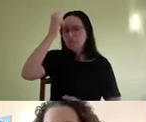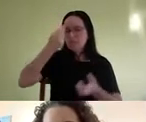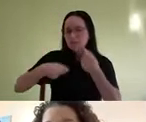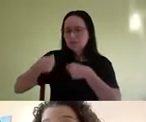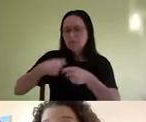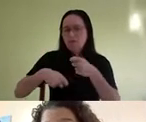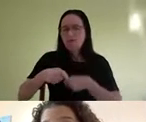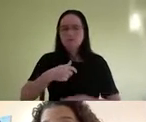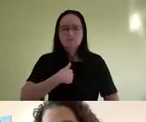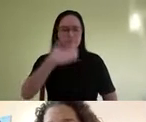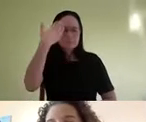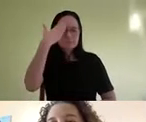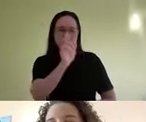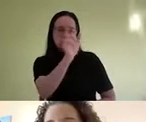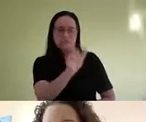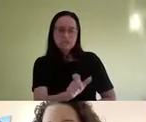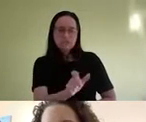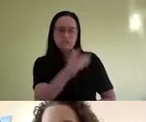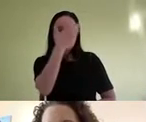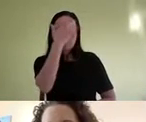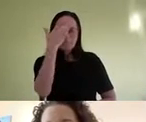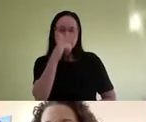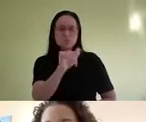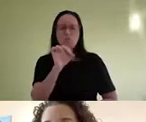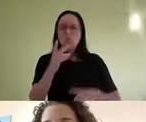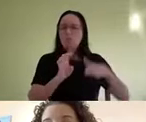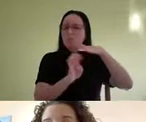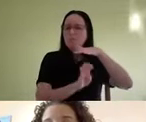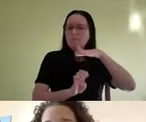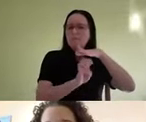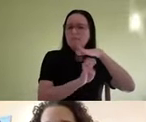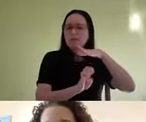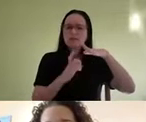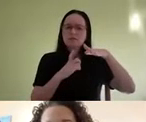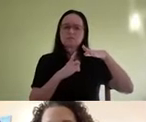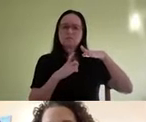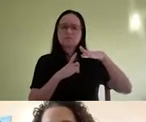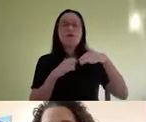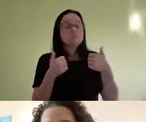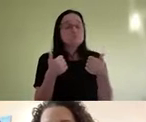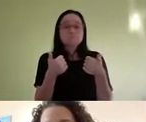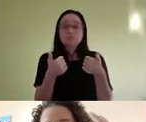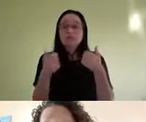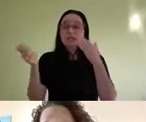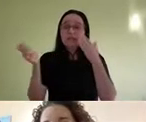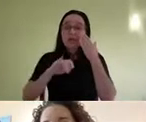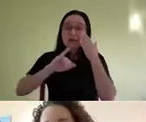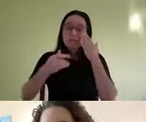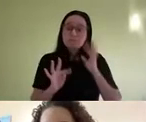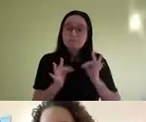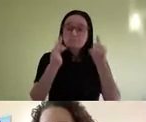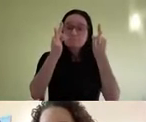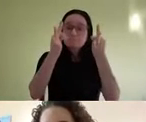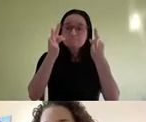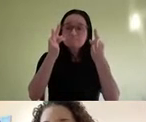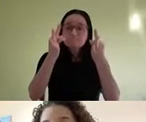necessidade do cliente onde eu estou, da empresa onde eu trabalho, eu consigo usar a tecnologia para resolver as